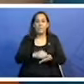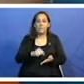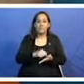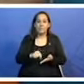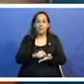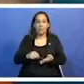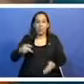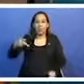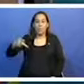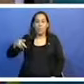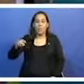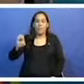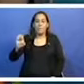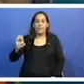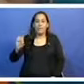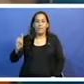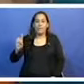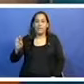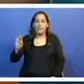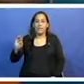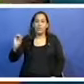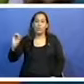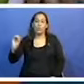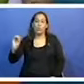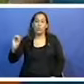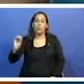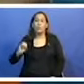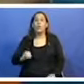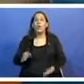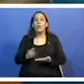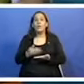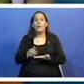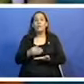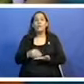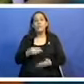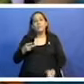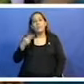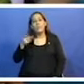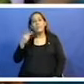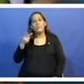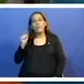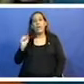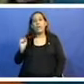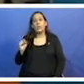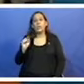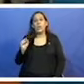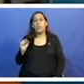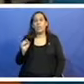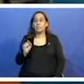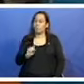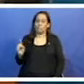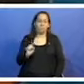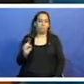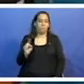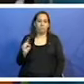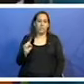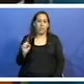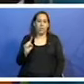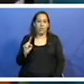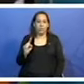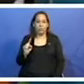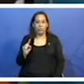Costa. Esse livreto vai falar sobre o quê? Vai falar sobre as flores? Claro que não, né?